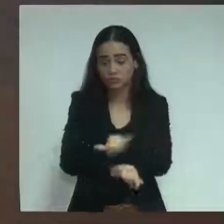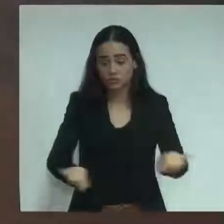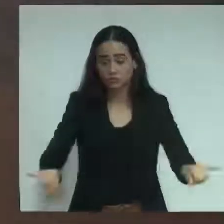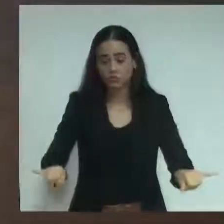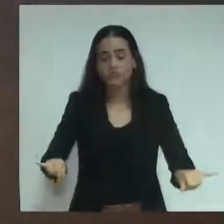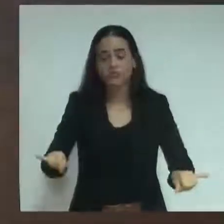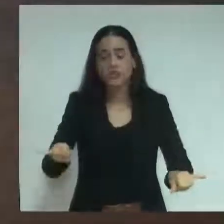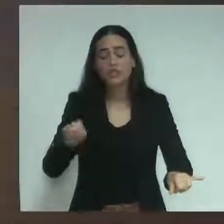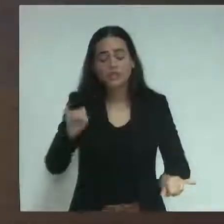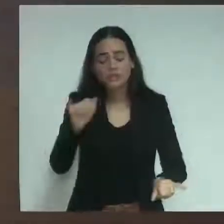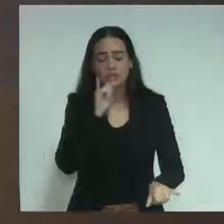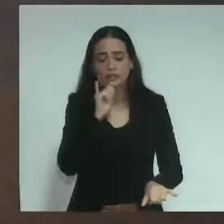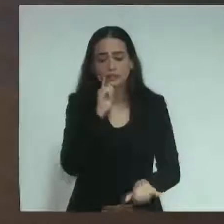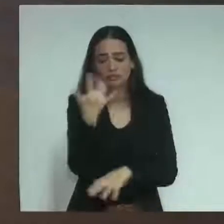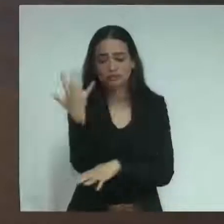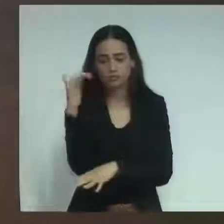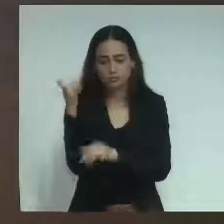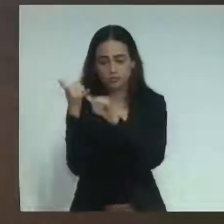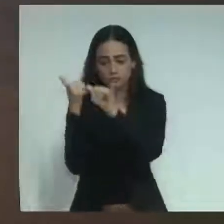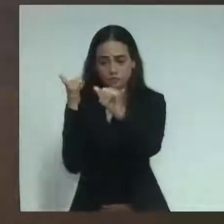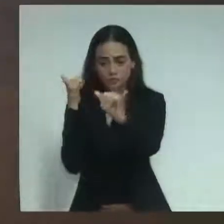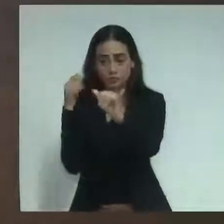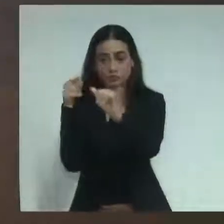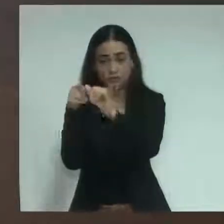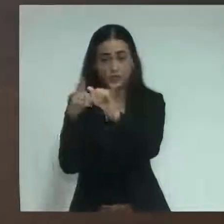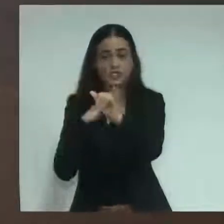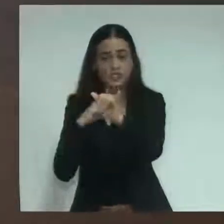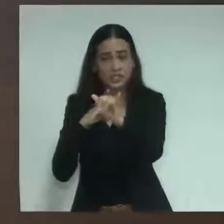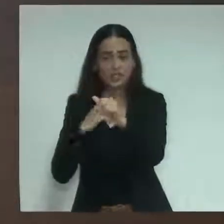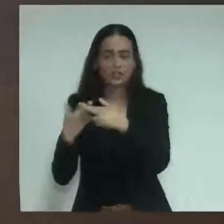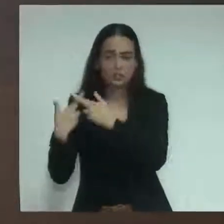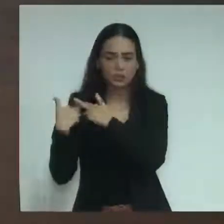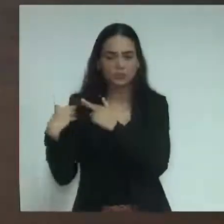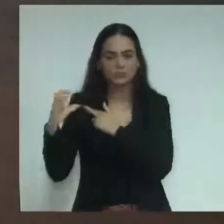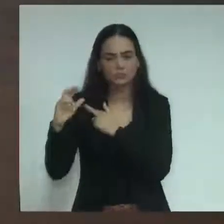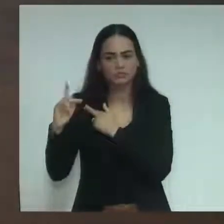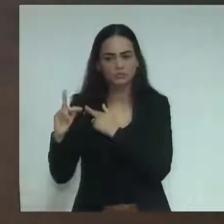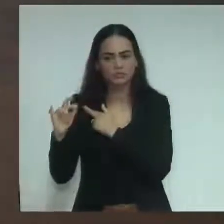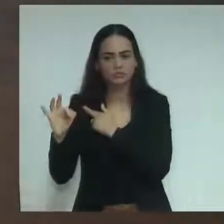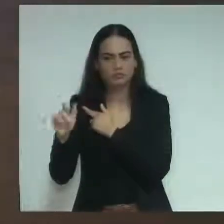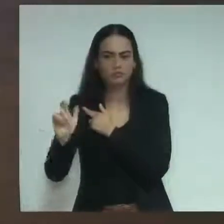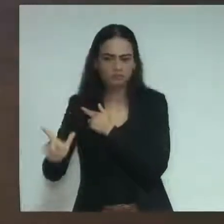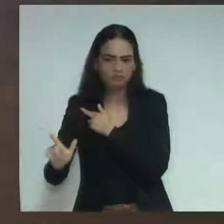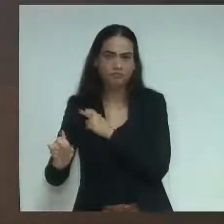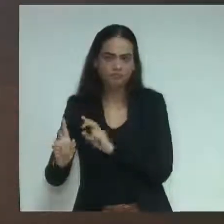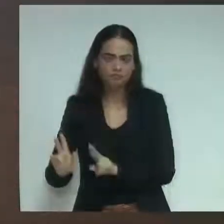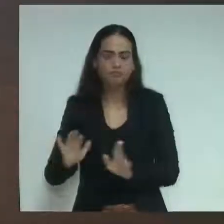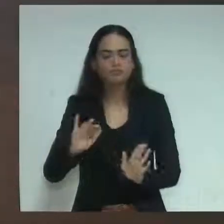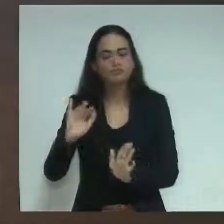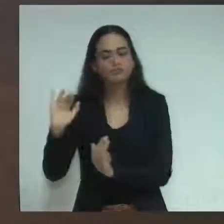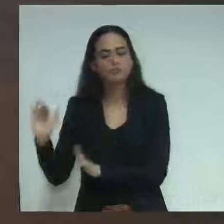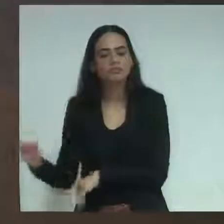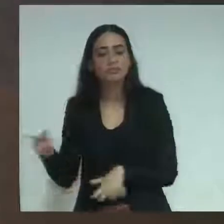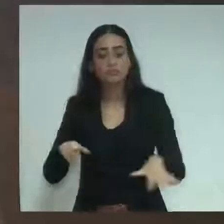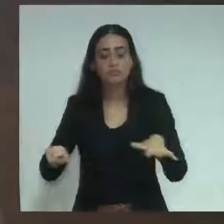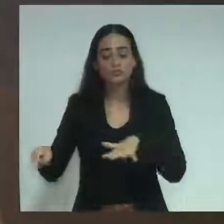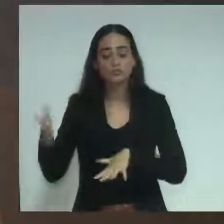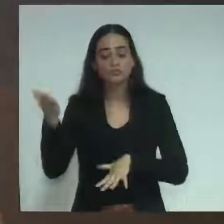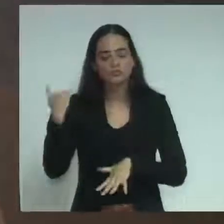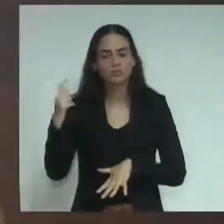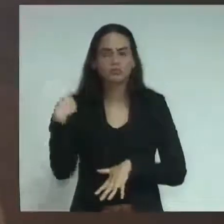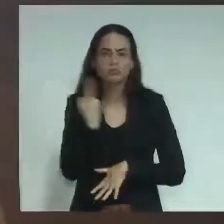ainda da poda de árvore, principalmente próximo da fiação. Queria falar também um pouquinho, a semana passada, a nossa